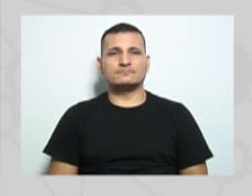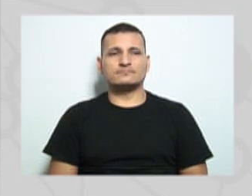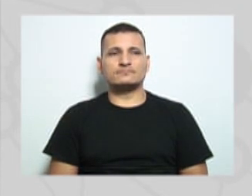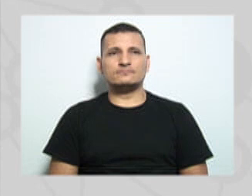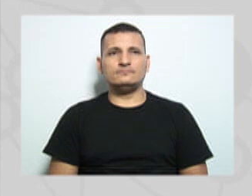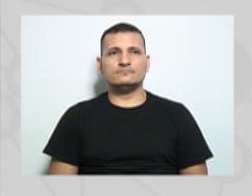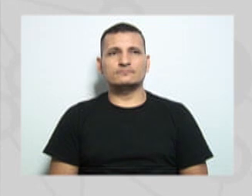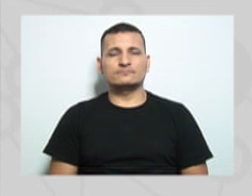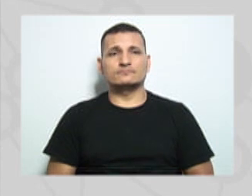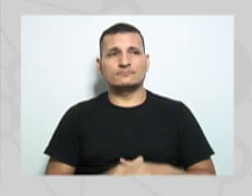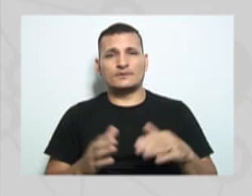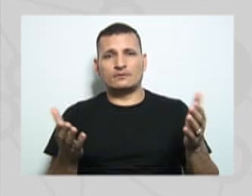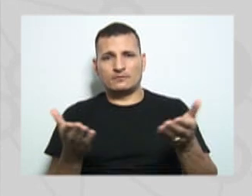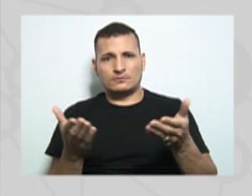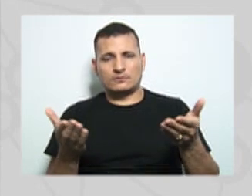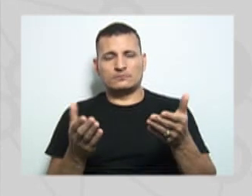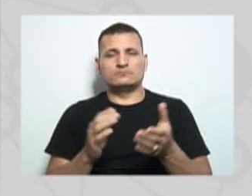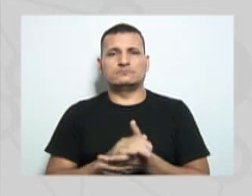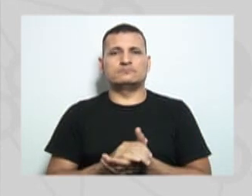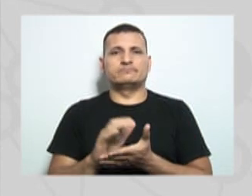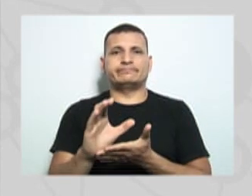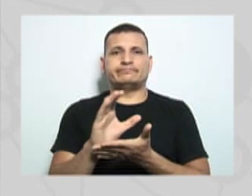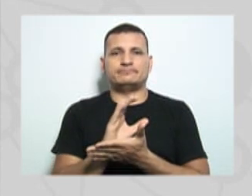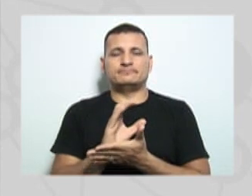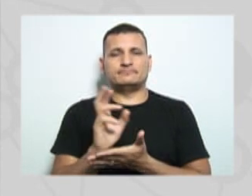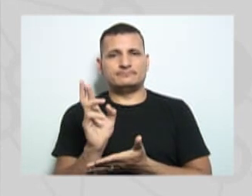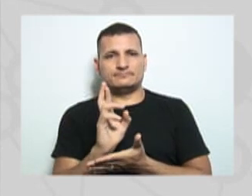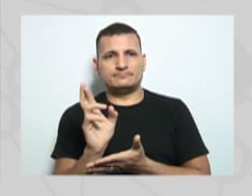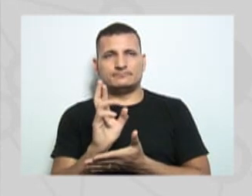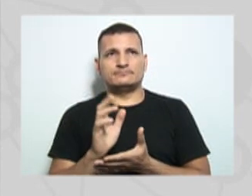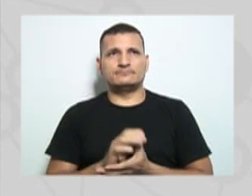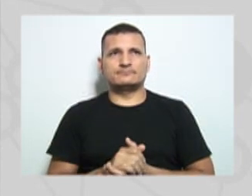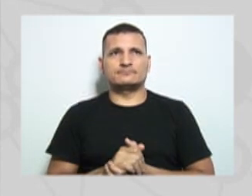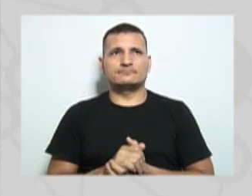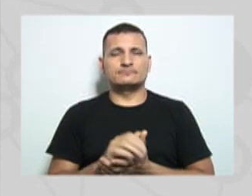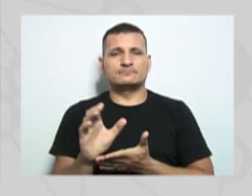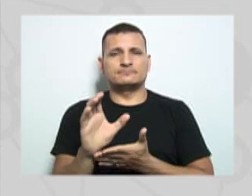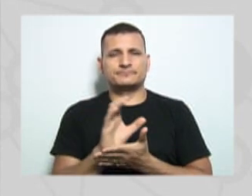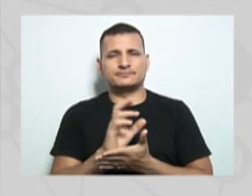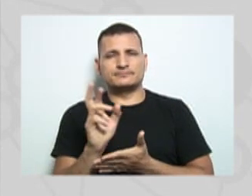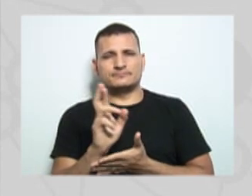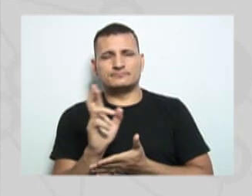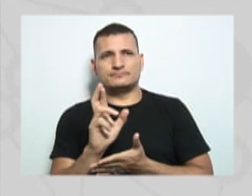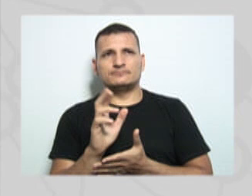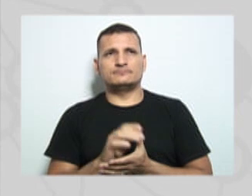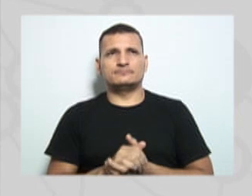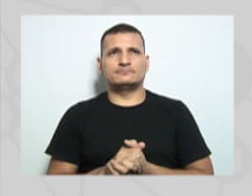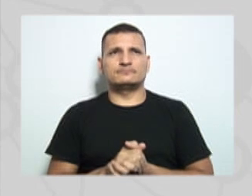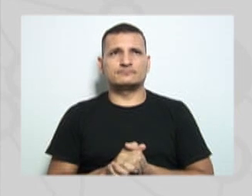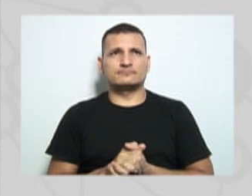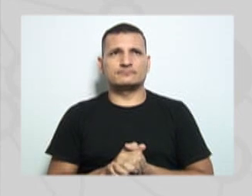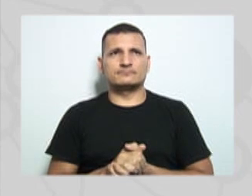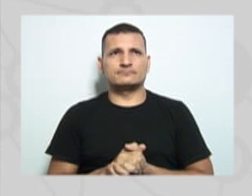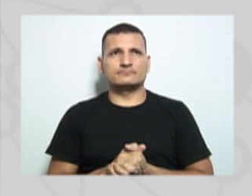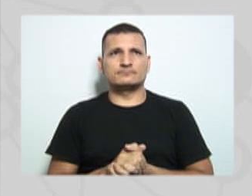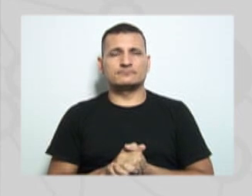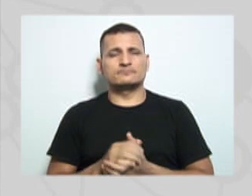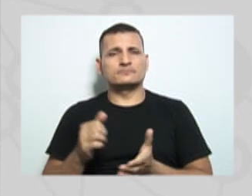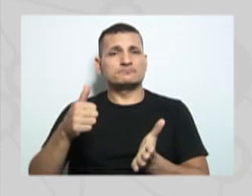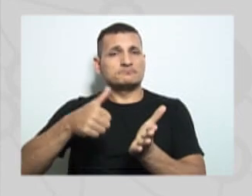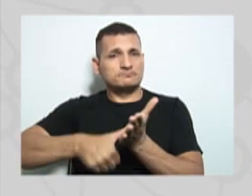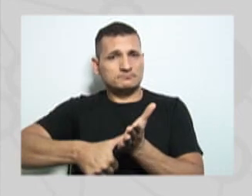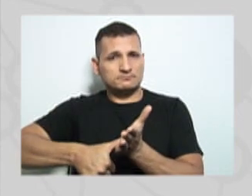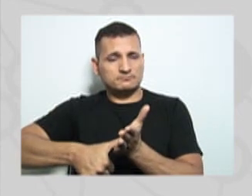Vamos falar um pouco agora do lucro real. O lucro real é apurado subtraindo as receitas, atos não